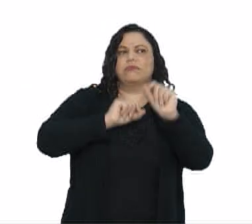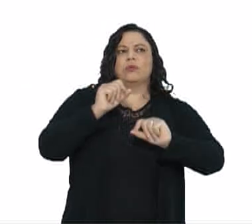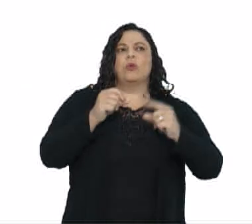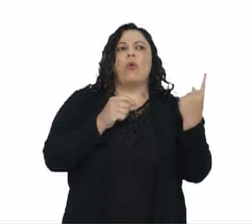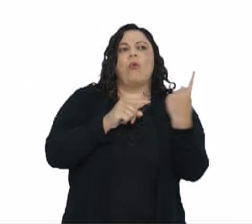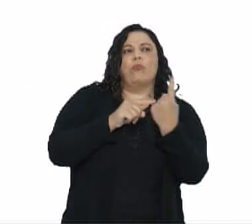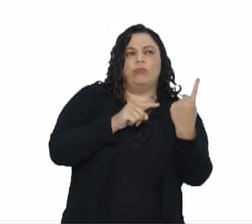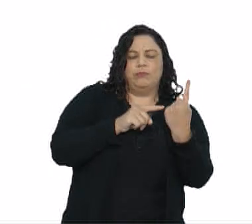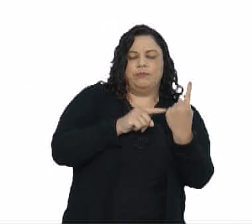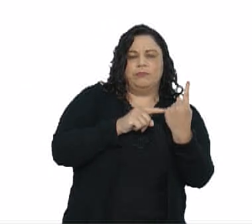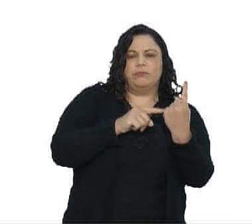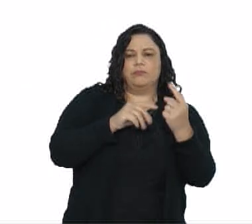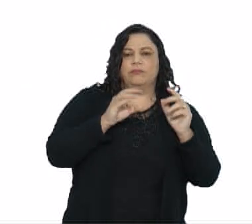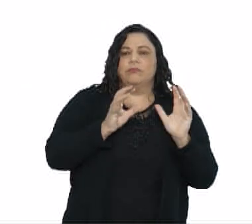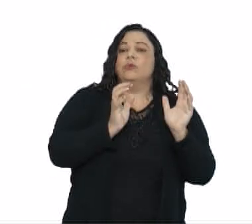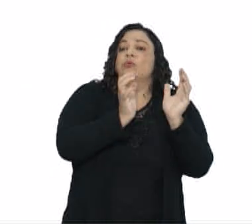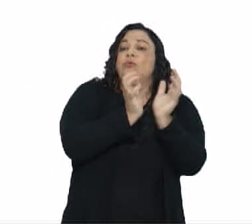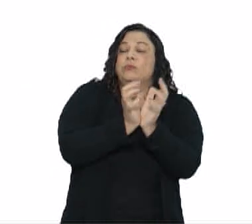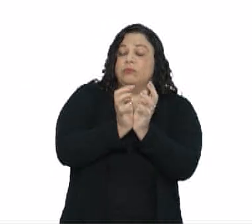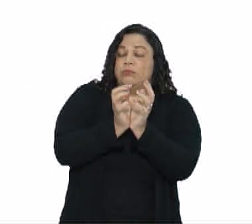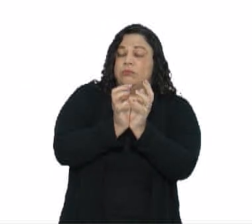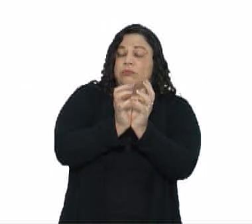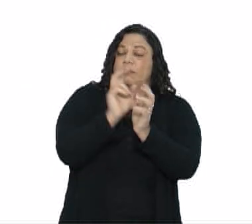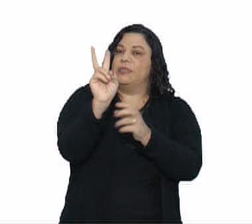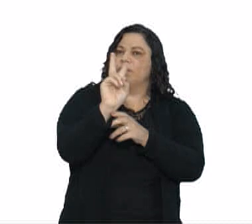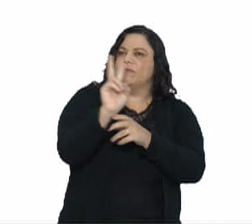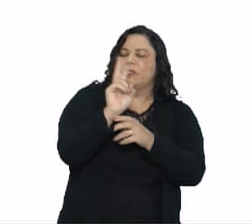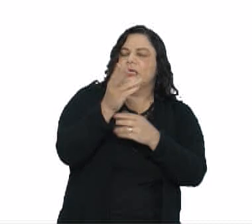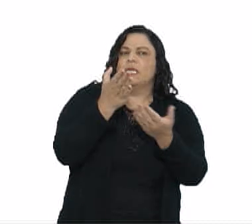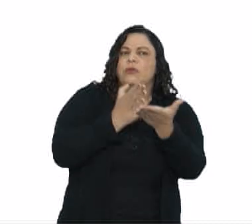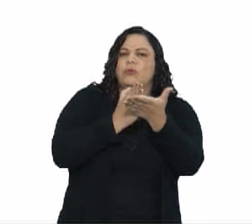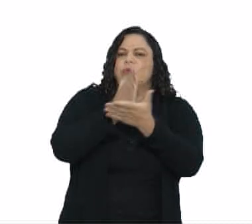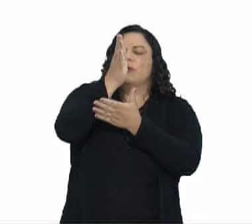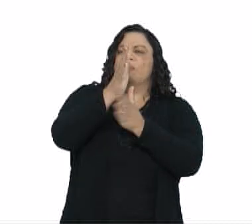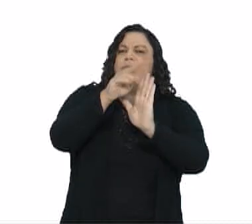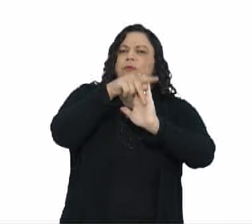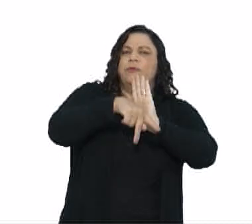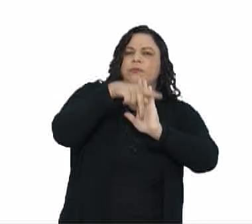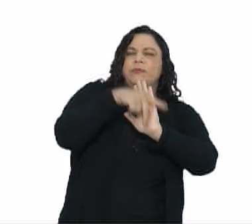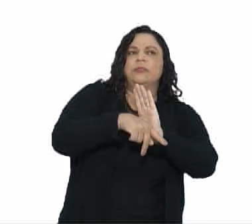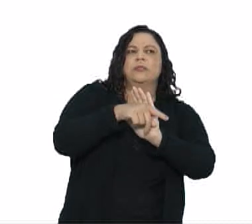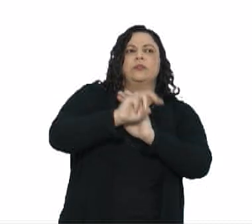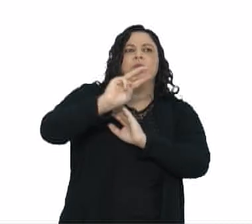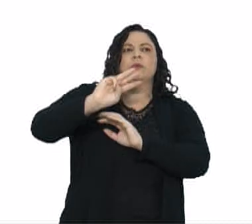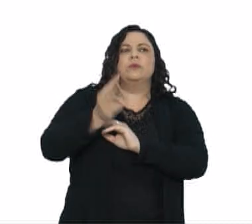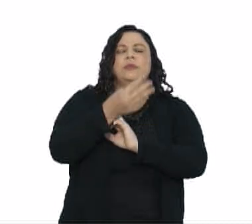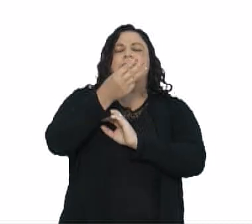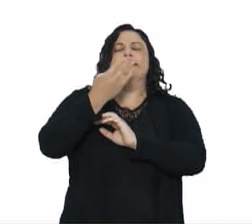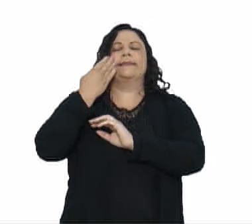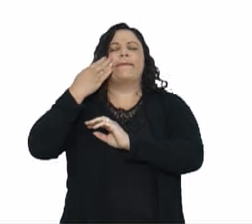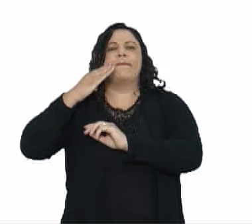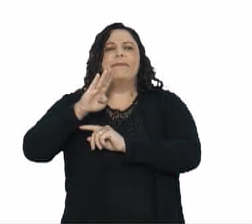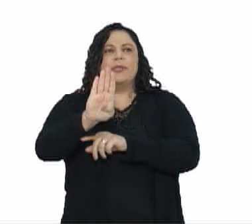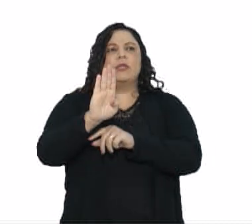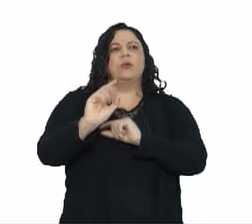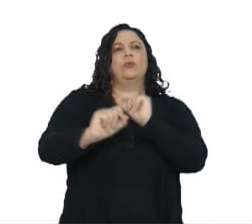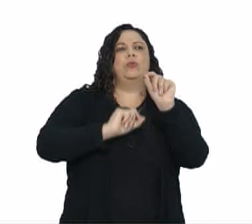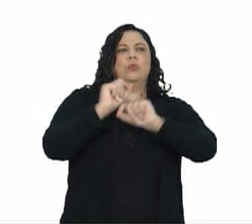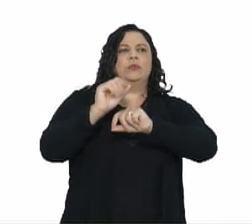Câmara aprova plano de 3 bilhões para socorro à cultura durante a pandemia. Gazeta do Povo,